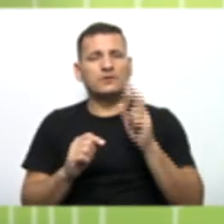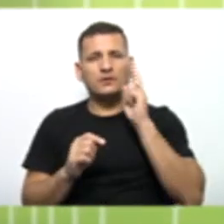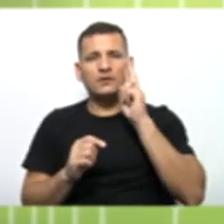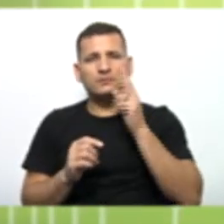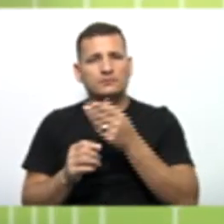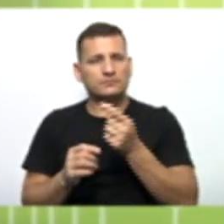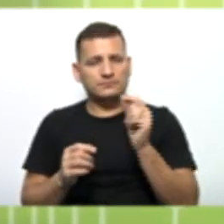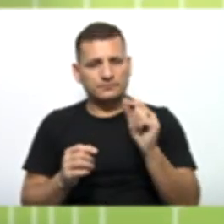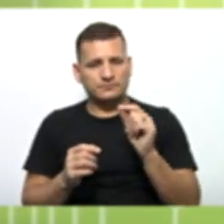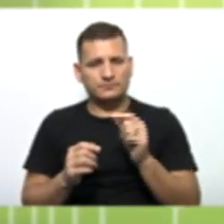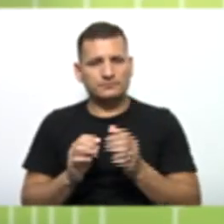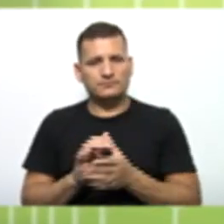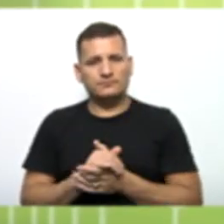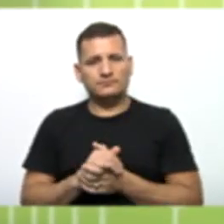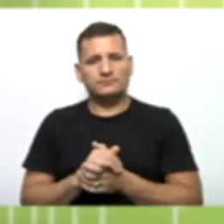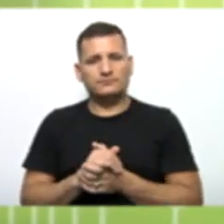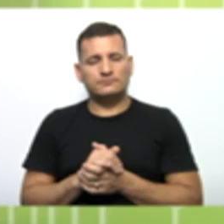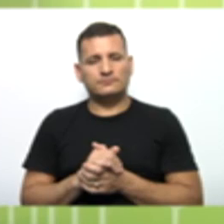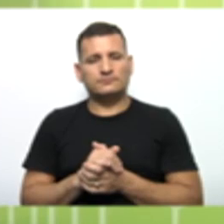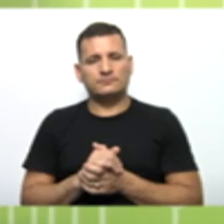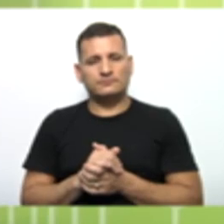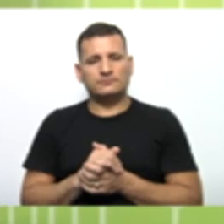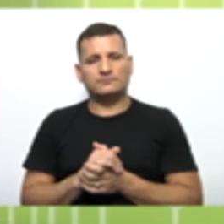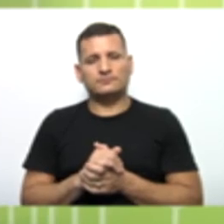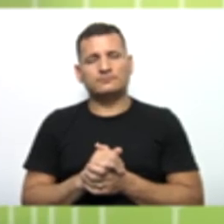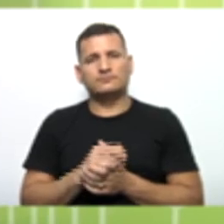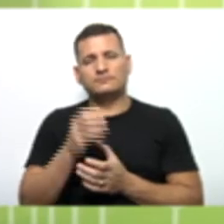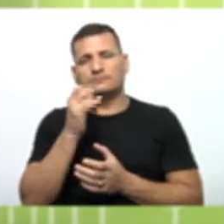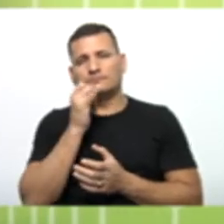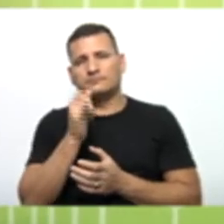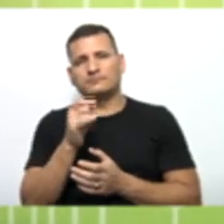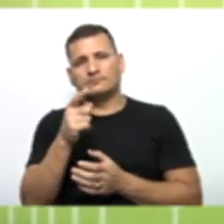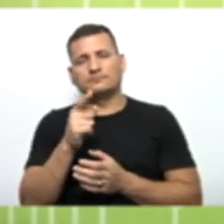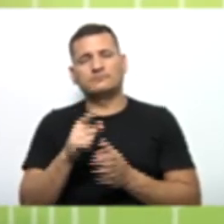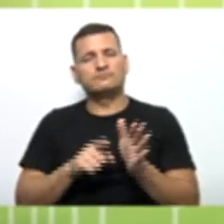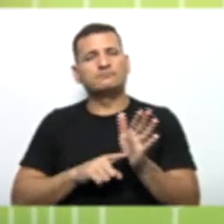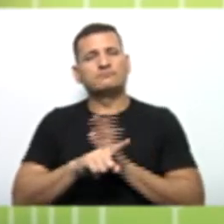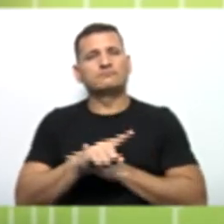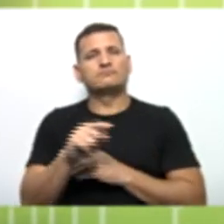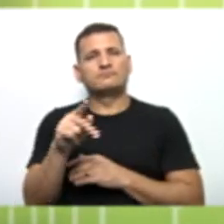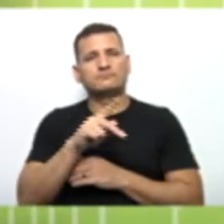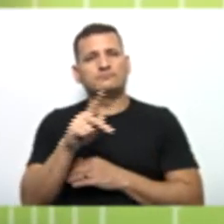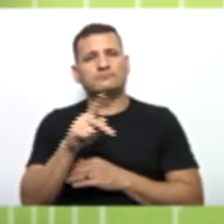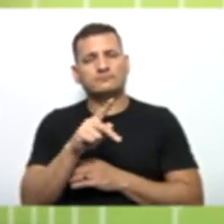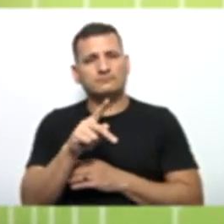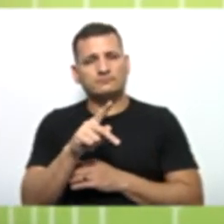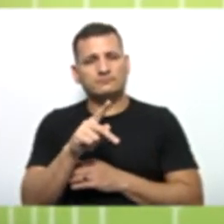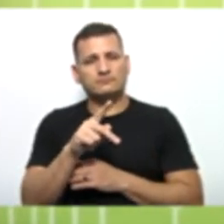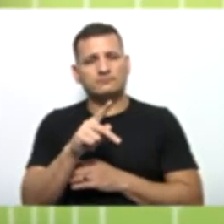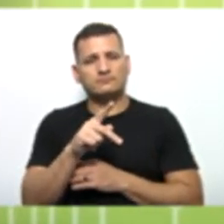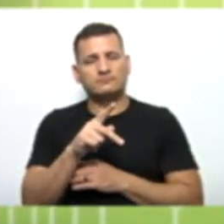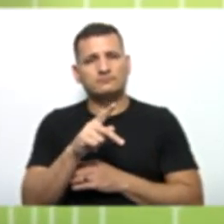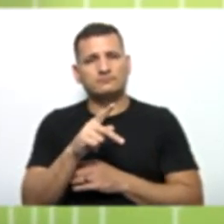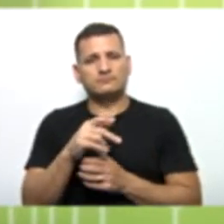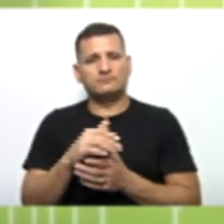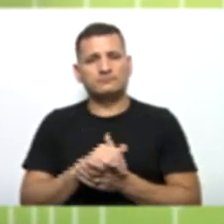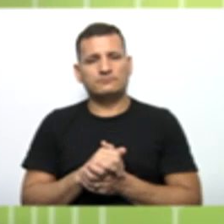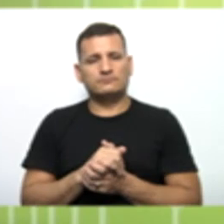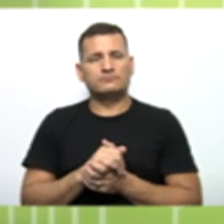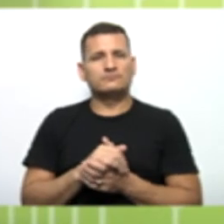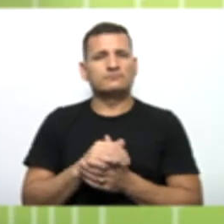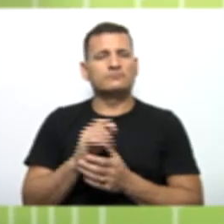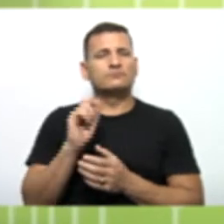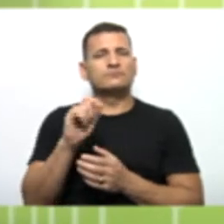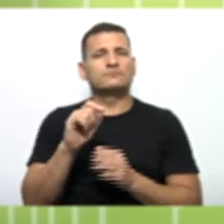Ó, quando vocês perguntarem para o professor de vocês, já tem a resposta. Professor, o que um